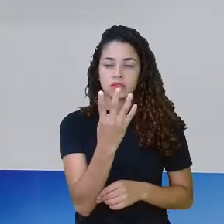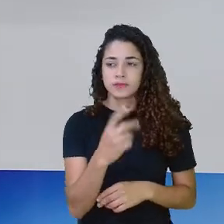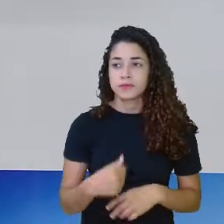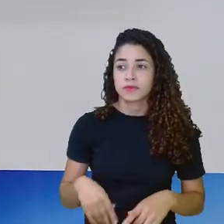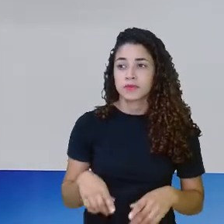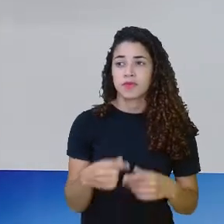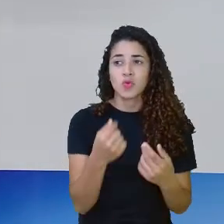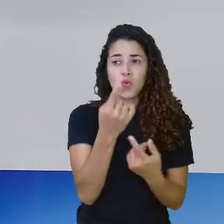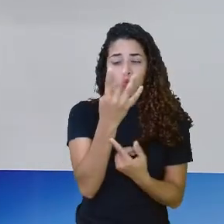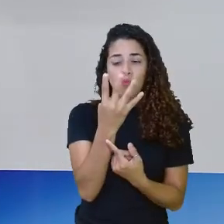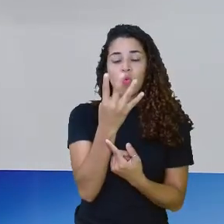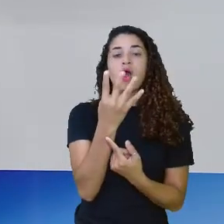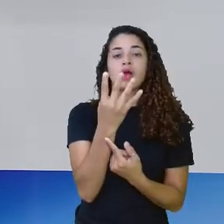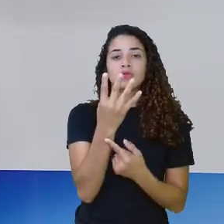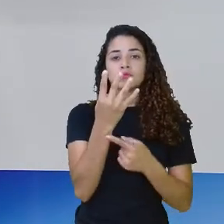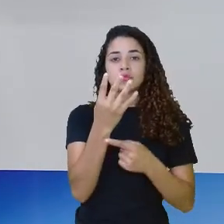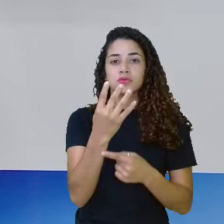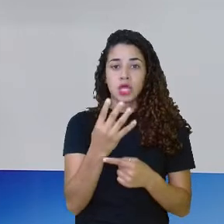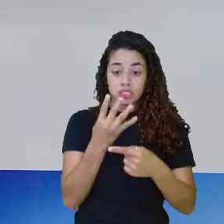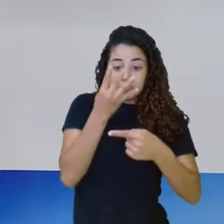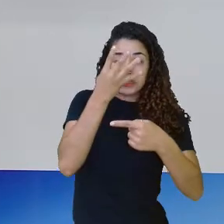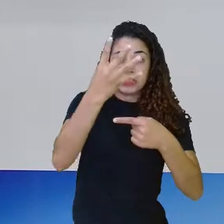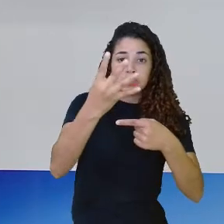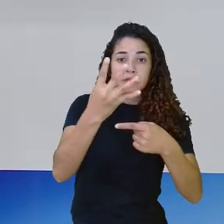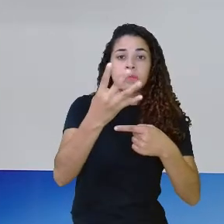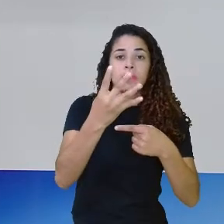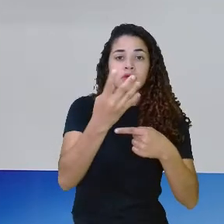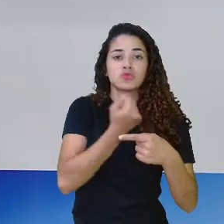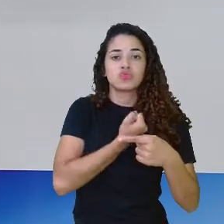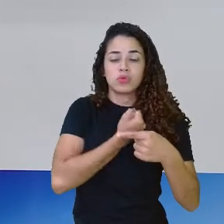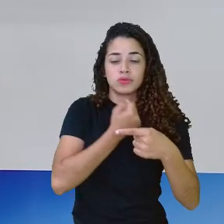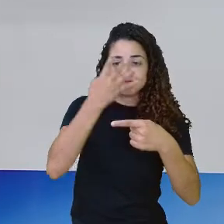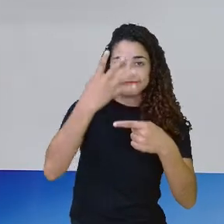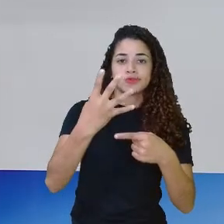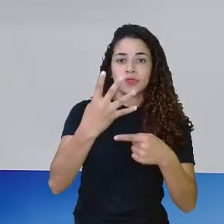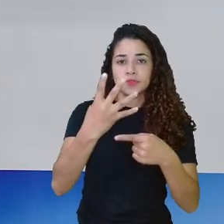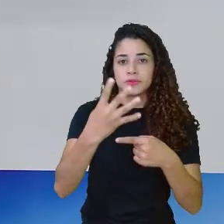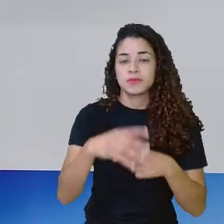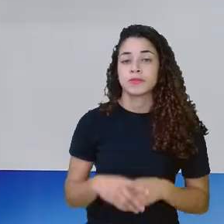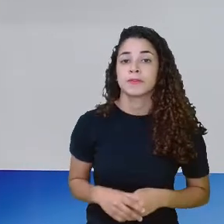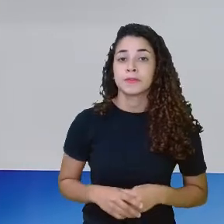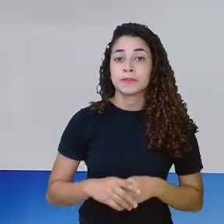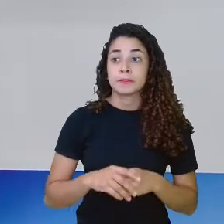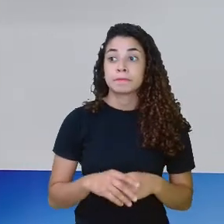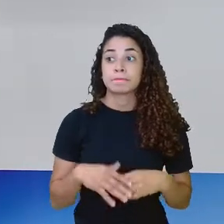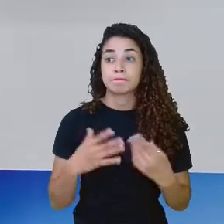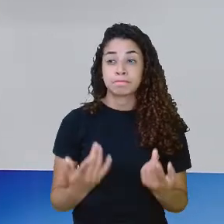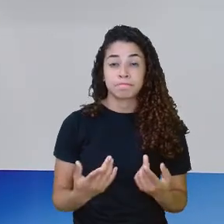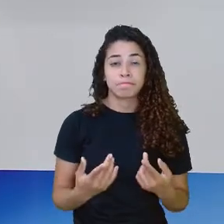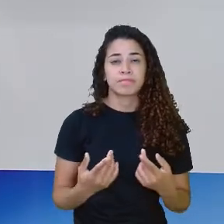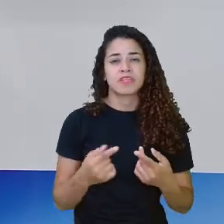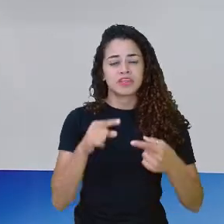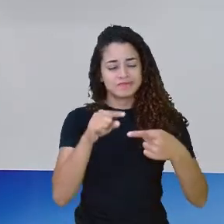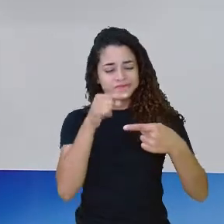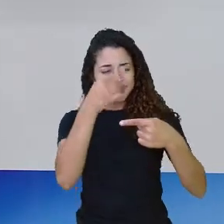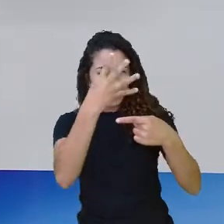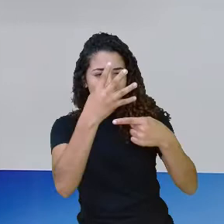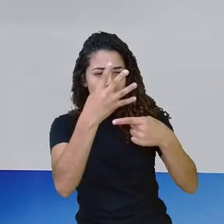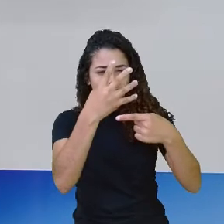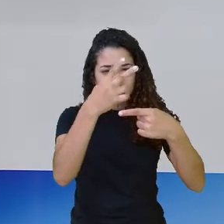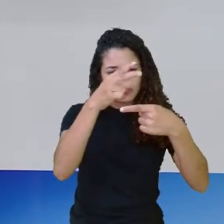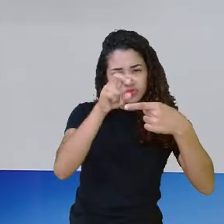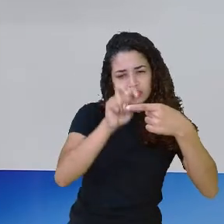esse 4 aparece no numerador. Então, este número, com este formato, um número